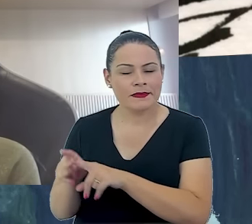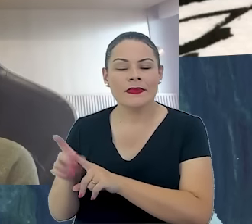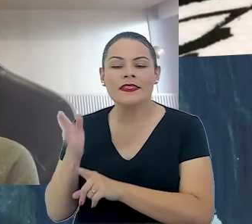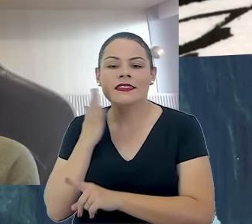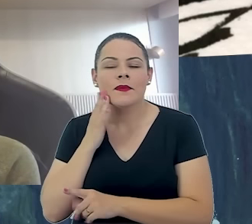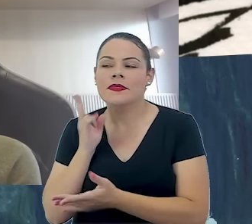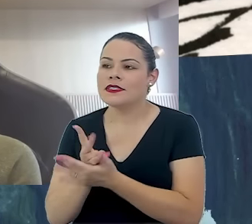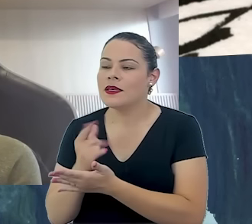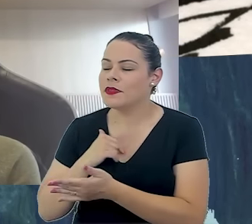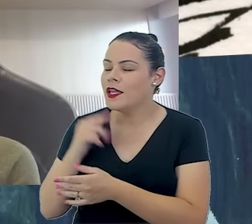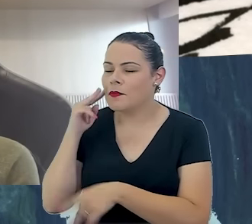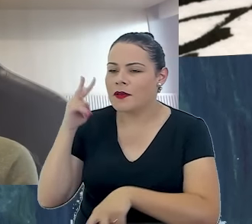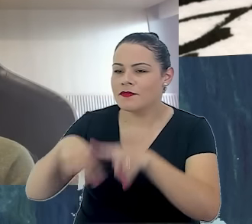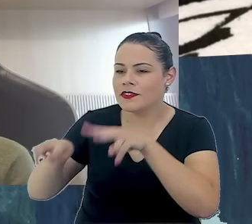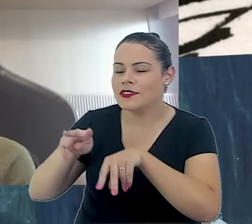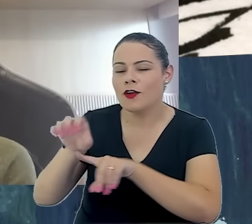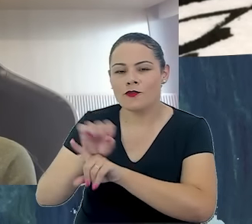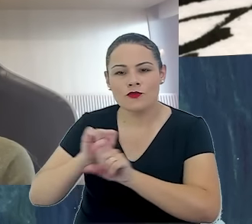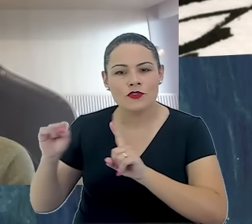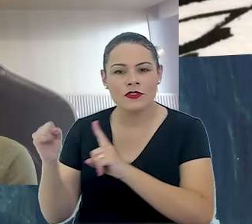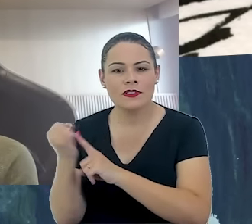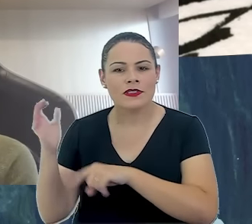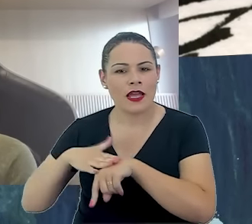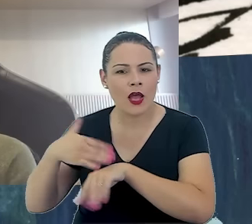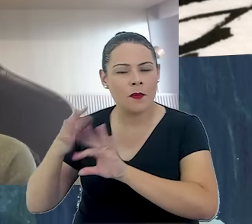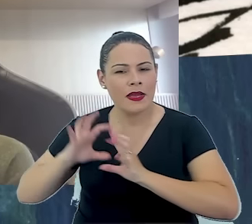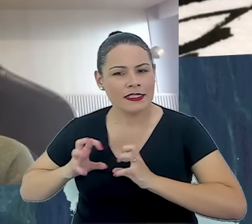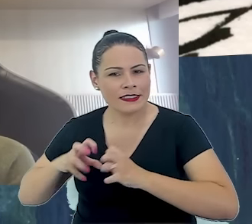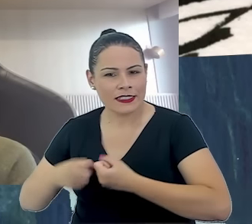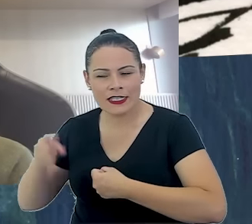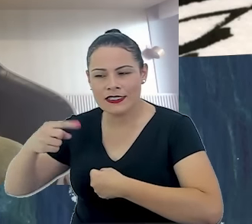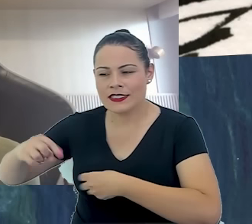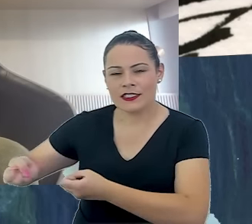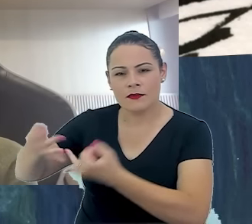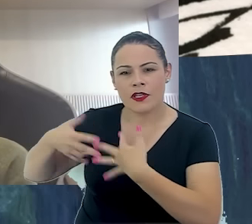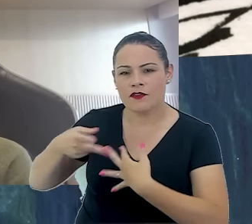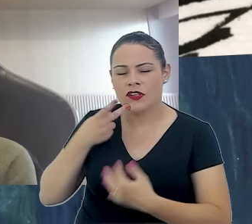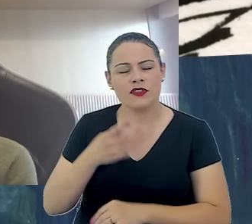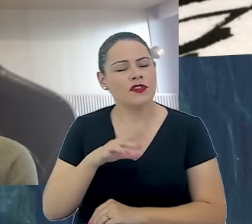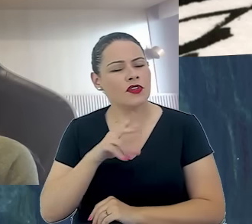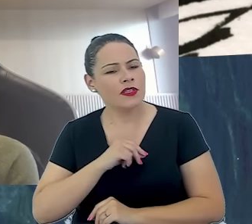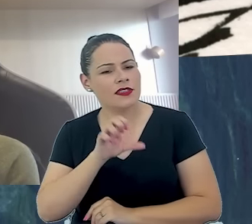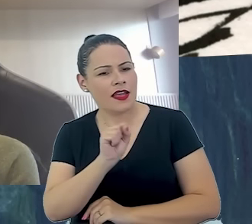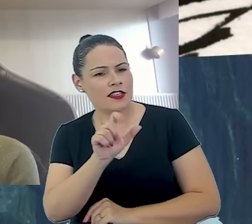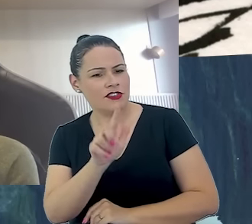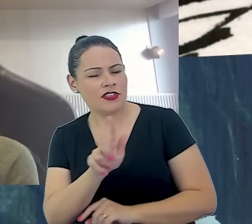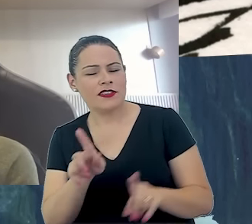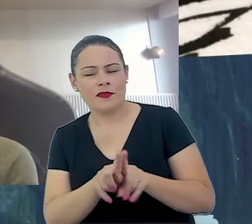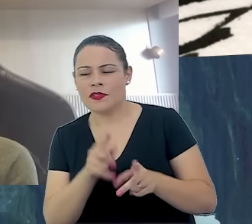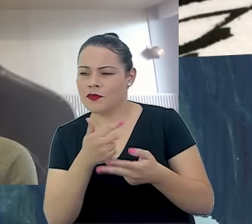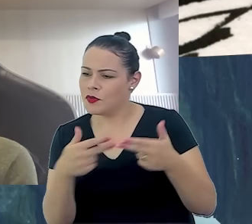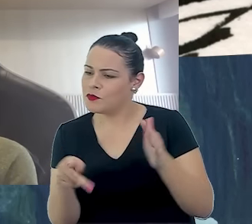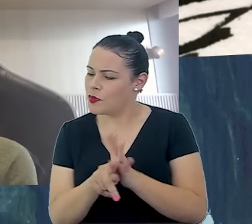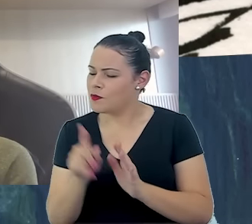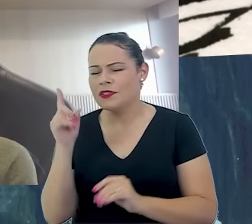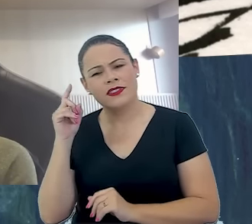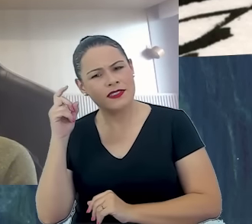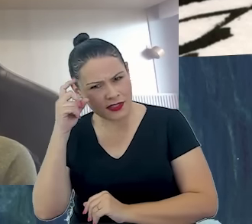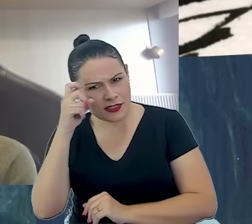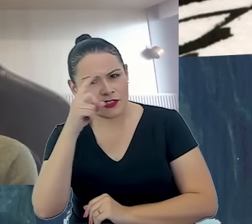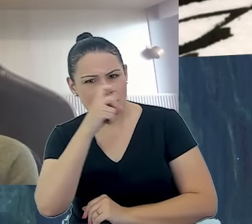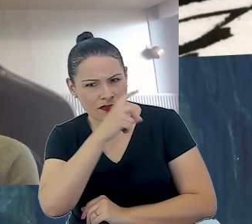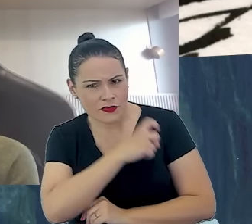a USP sempre tem uma visão social né mais mais engajada e eles falavam Poxa o SG é uma coisa que é